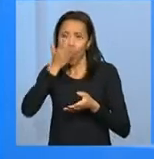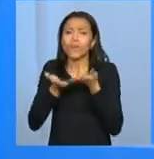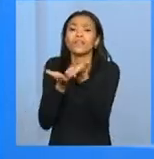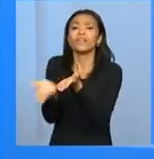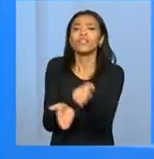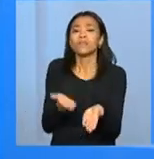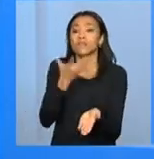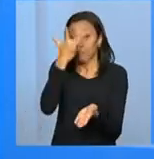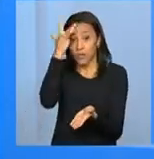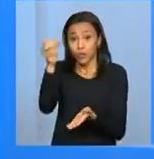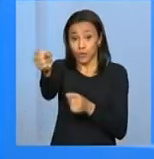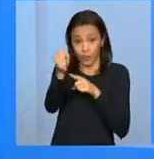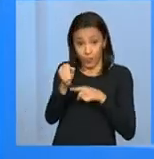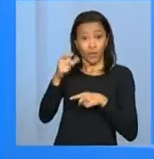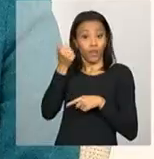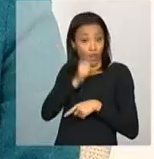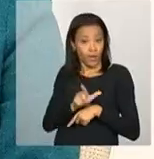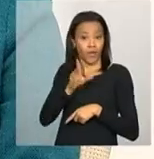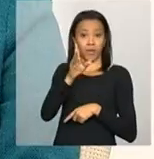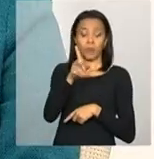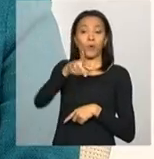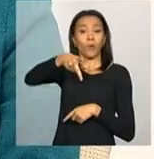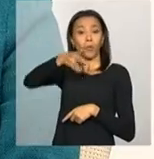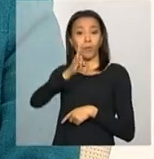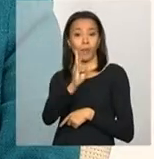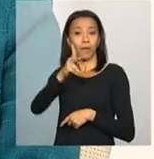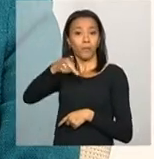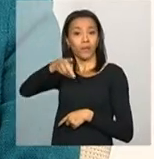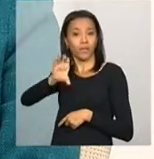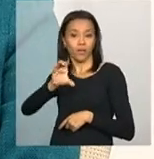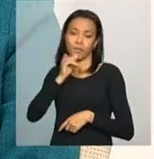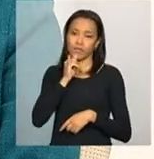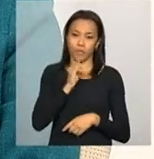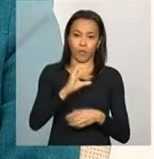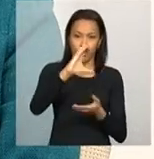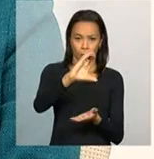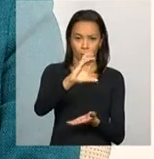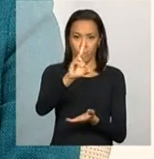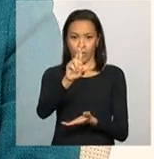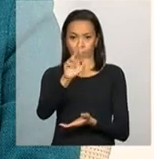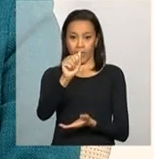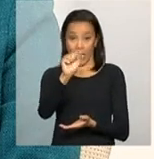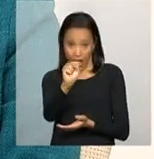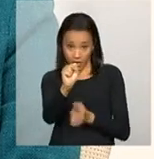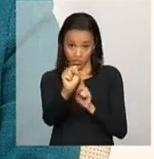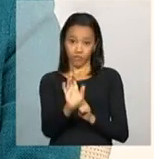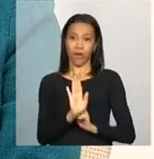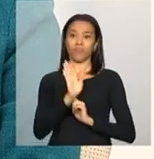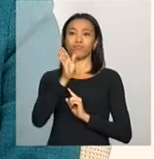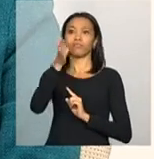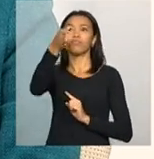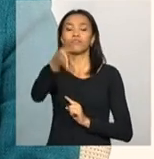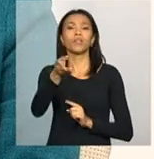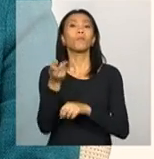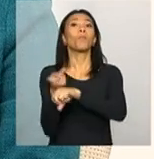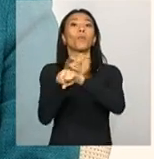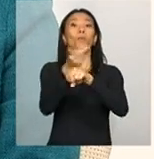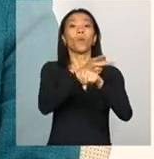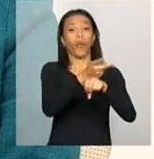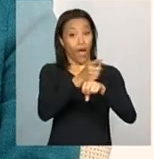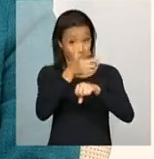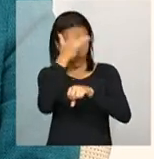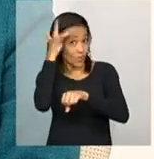beneficiário do BPC Trabalho? Então, o CRAS vai ao encontro dessas pessoas, por meio da busca ativa,